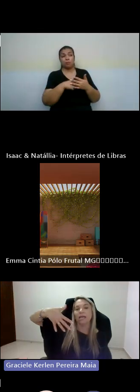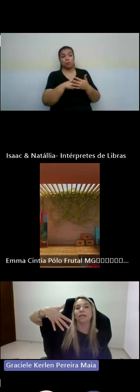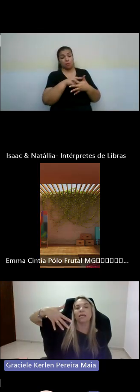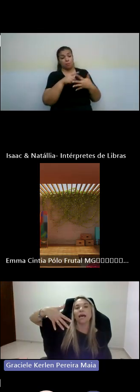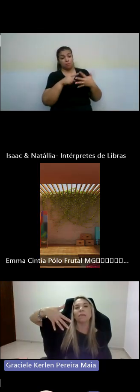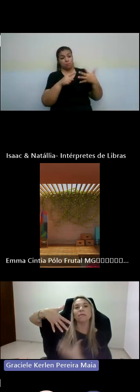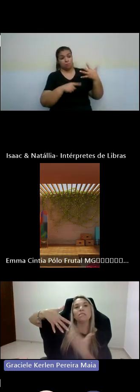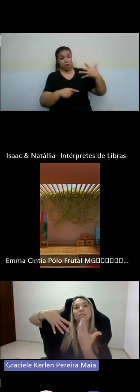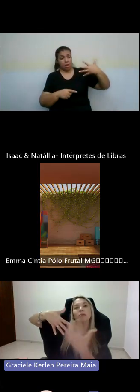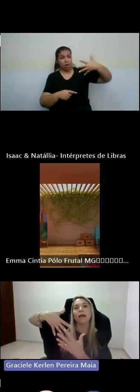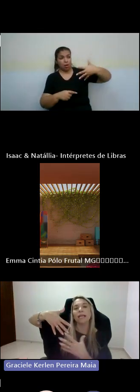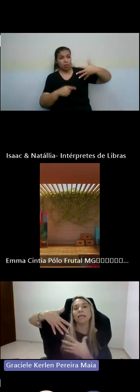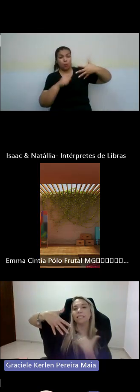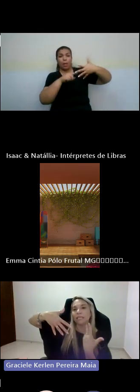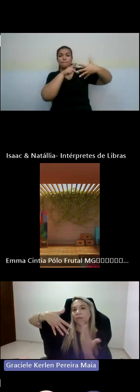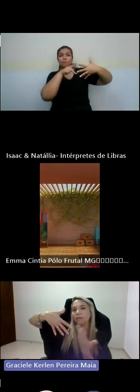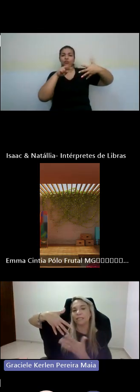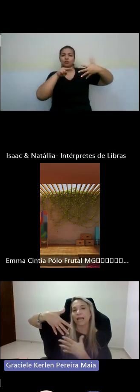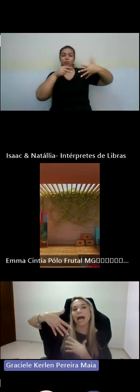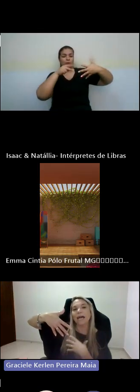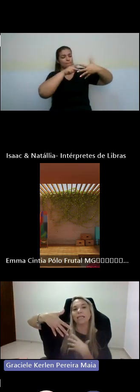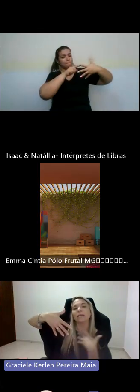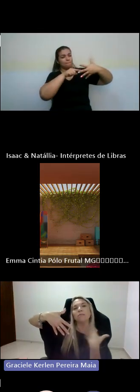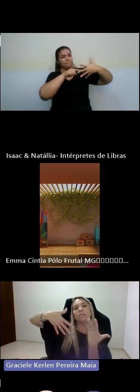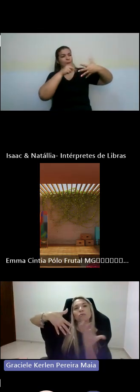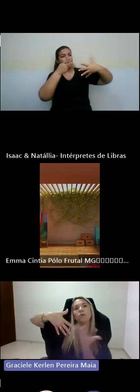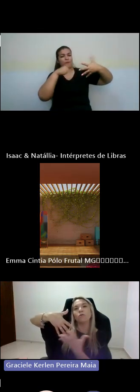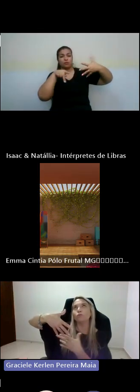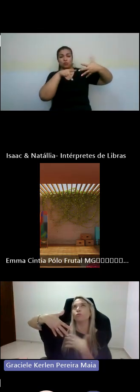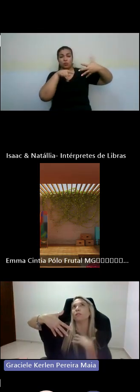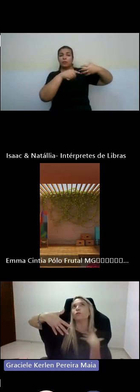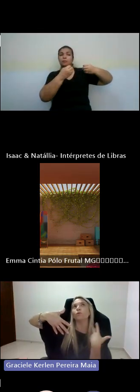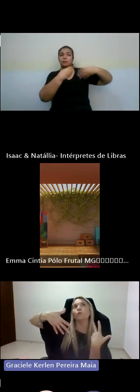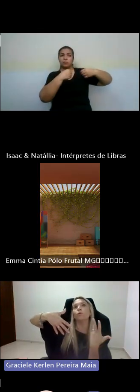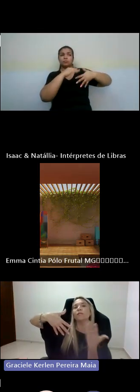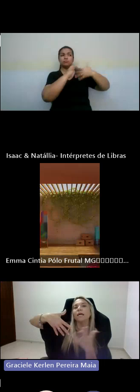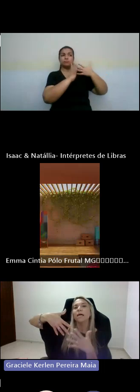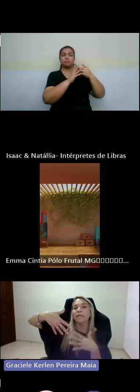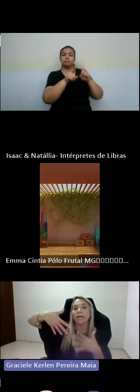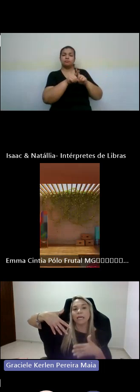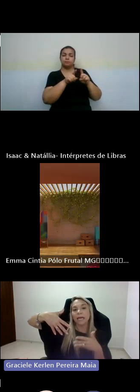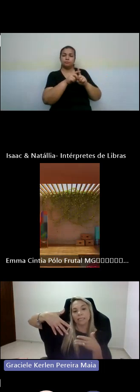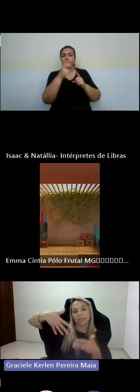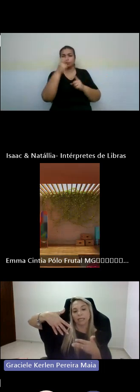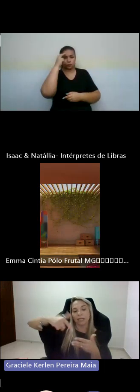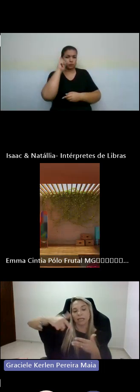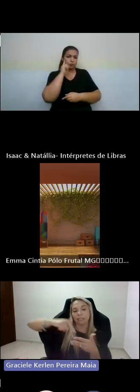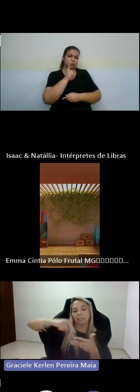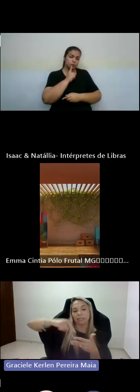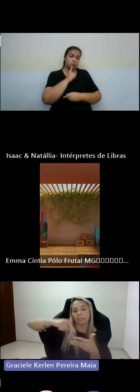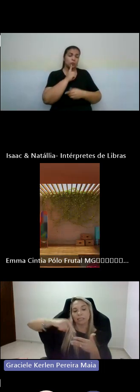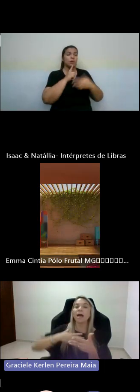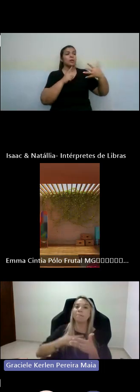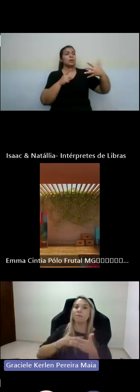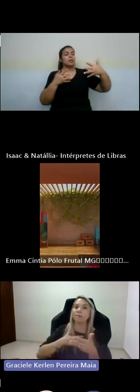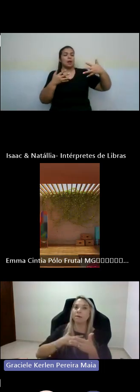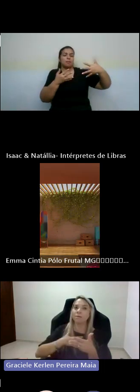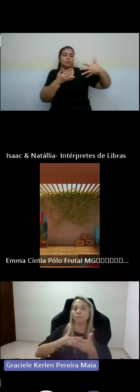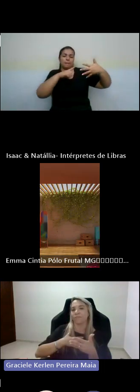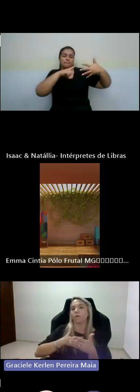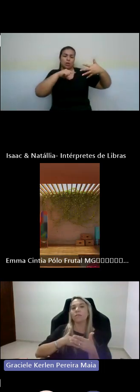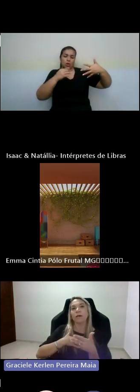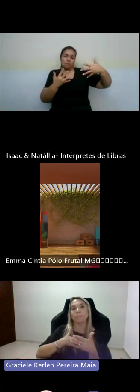grande, que ela me ensinou, além de língua de sinais, ela me ensinou cultura surda. E aqui, essa mão menor é a